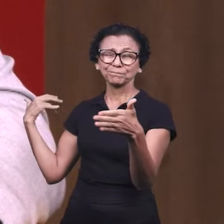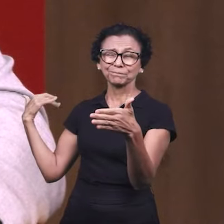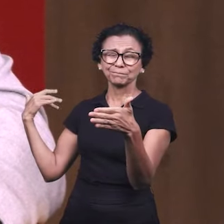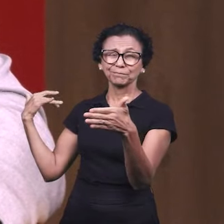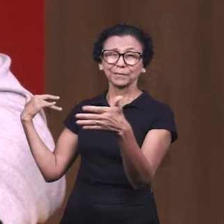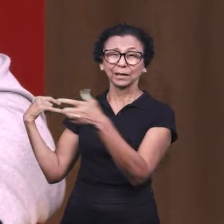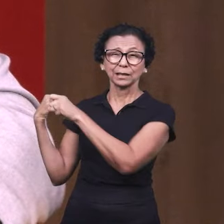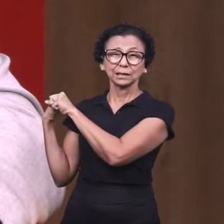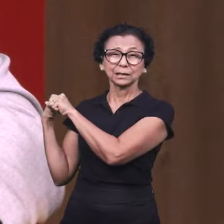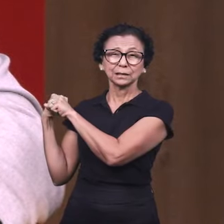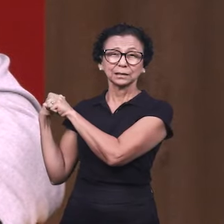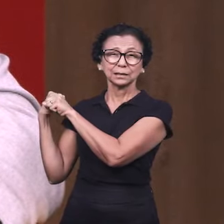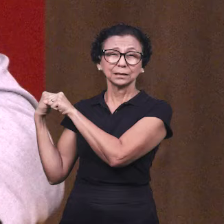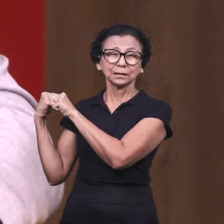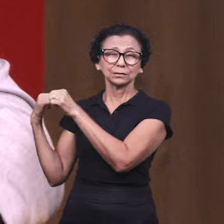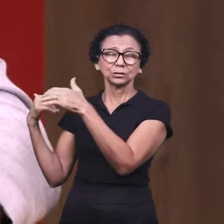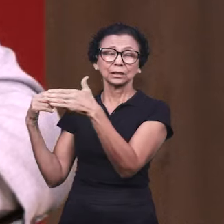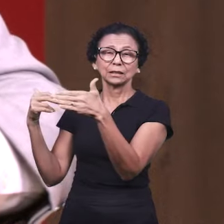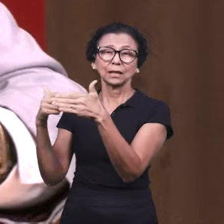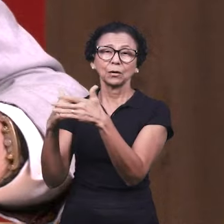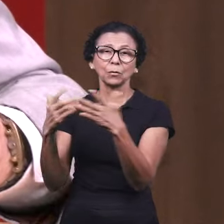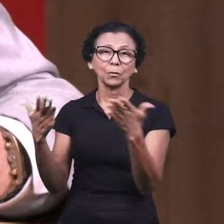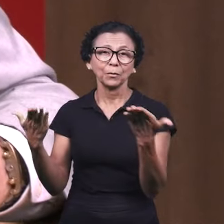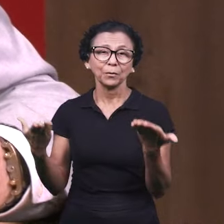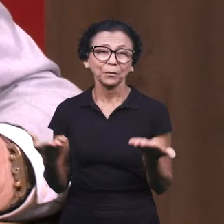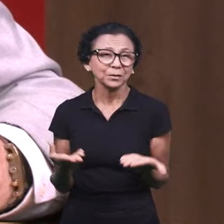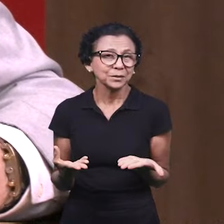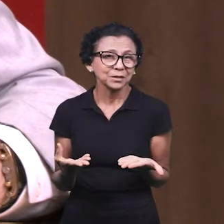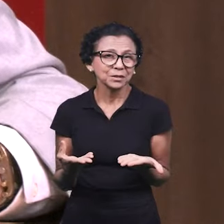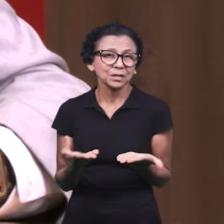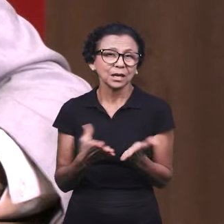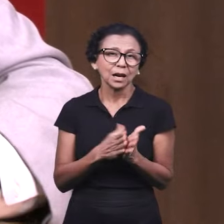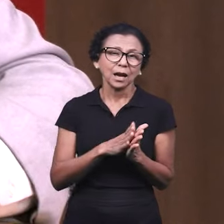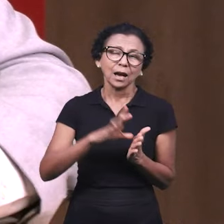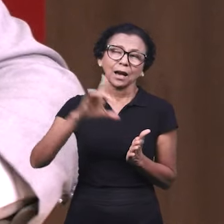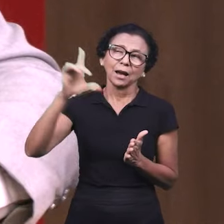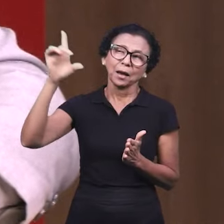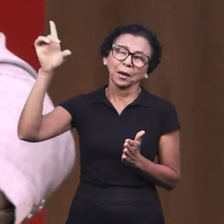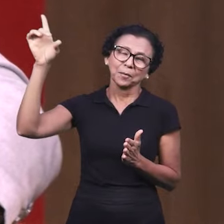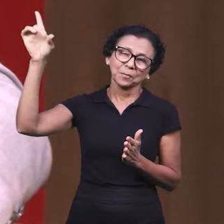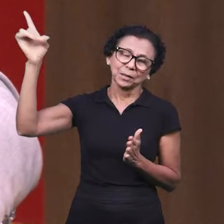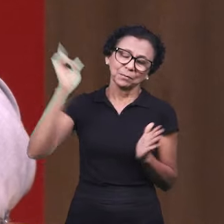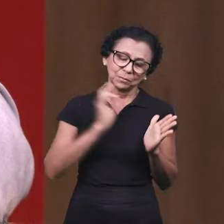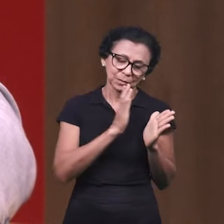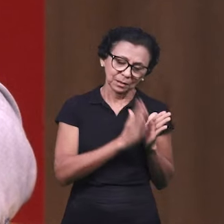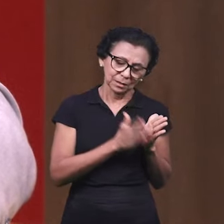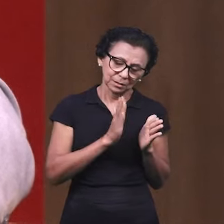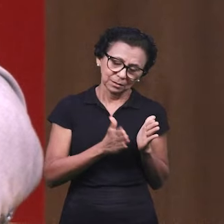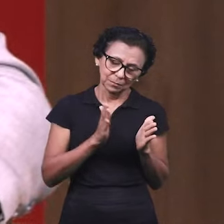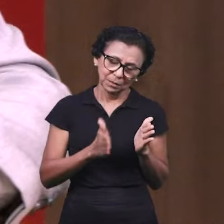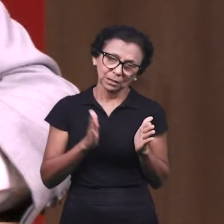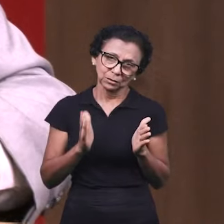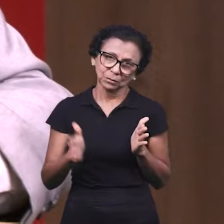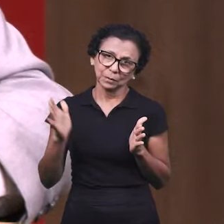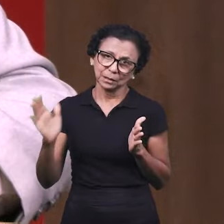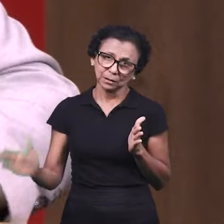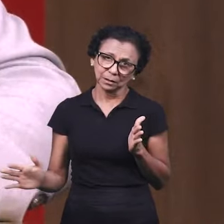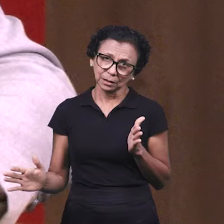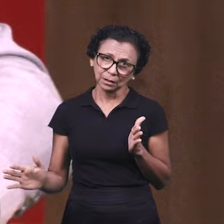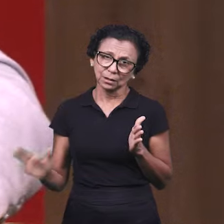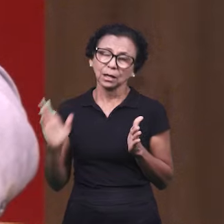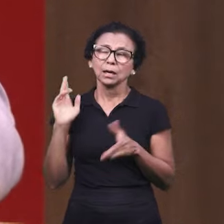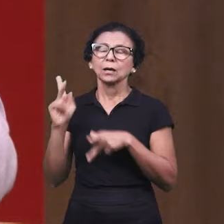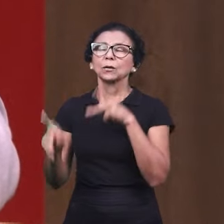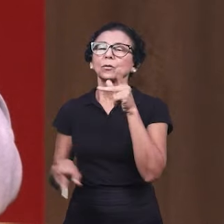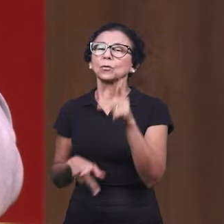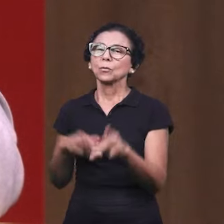são milhares de anos onde a palavra de Deus vem sendo vivida por um povo vem vem sendo